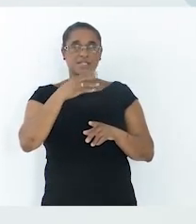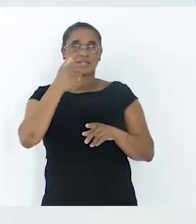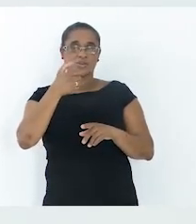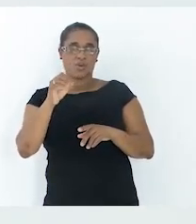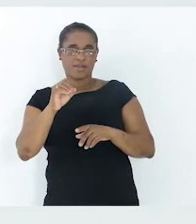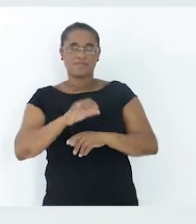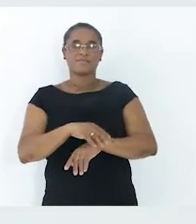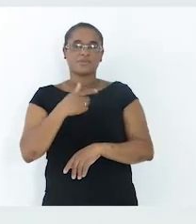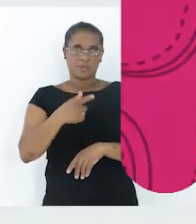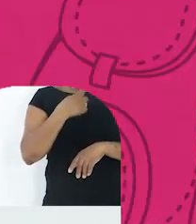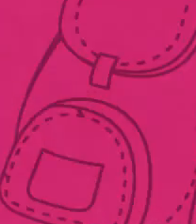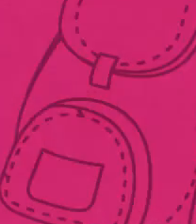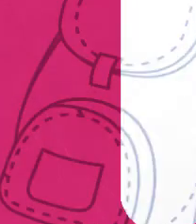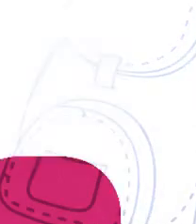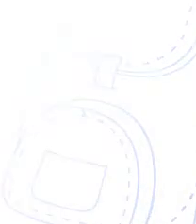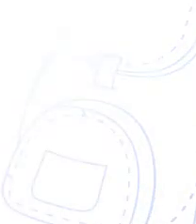150. Tá certo?